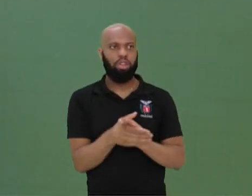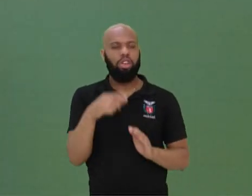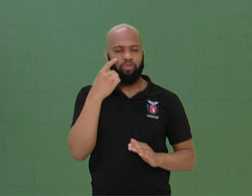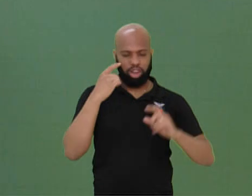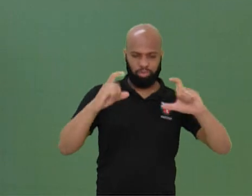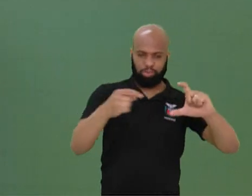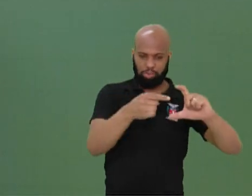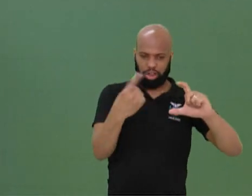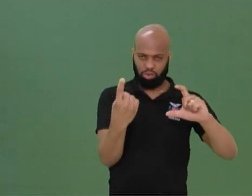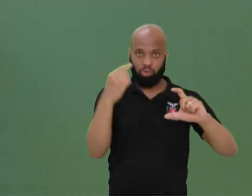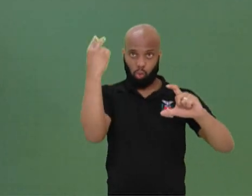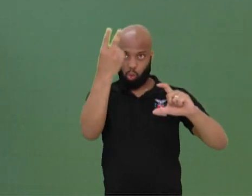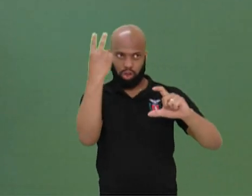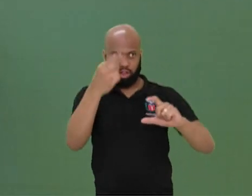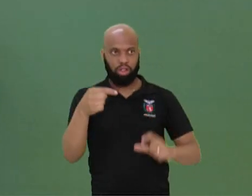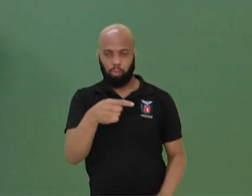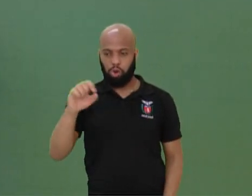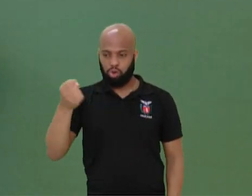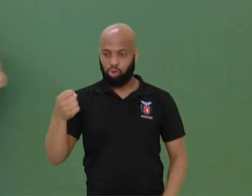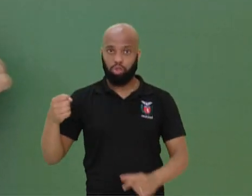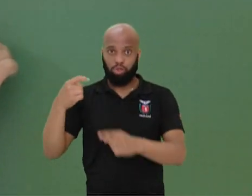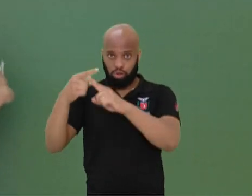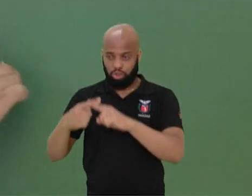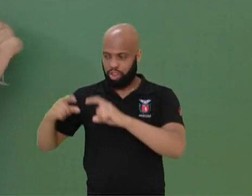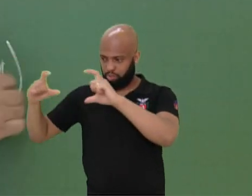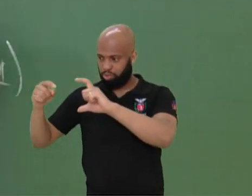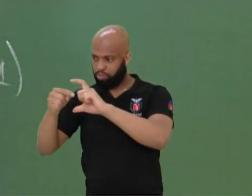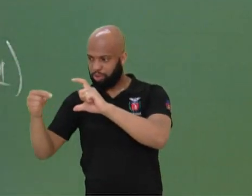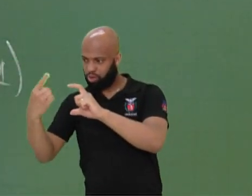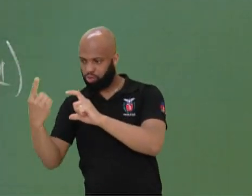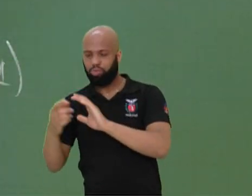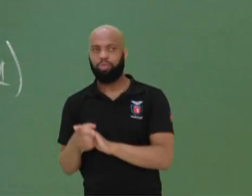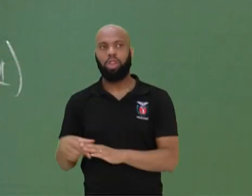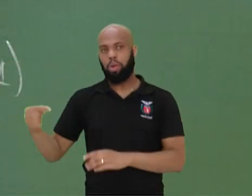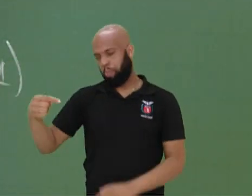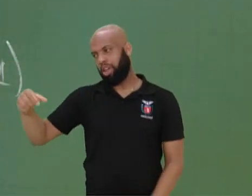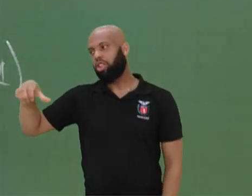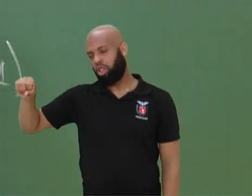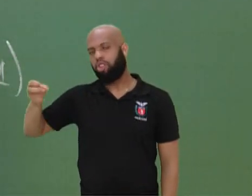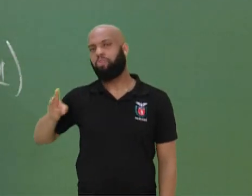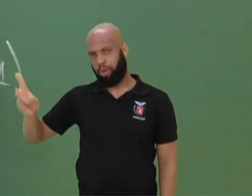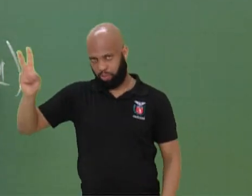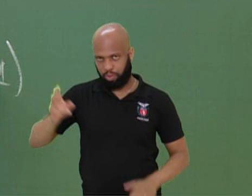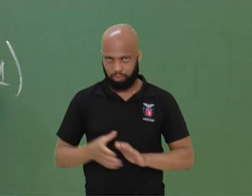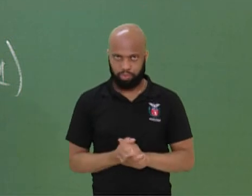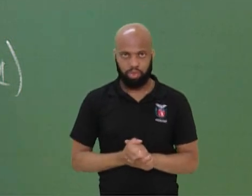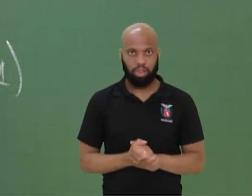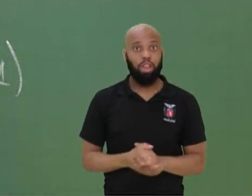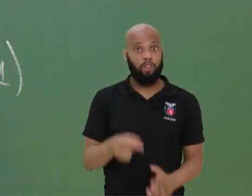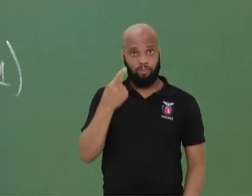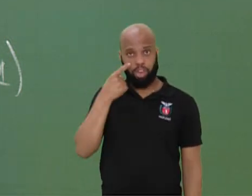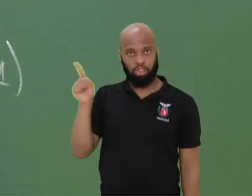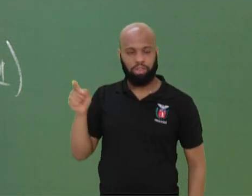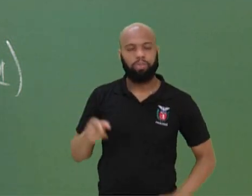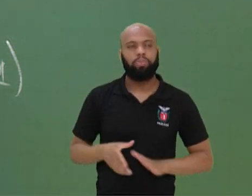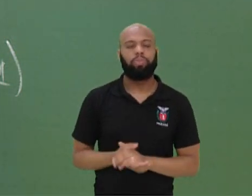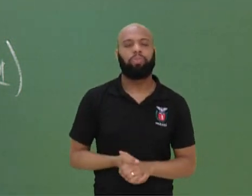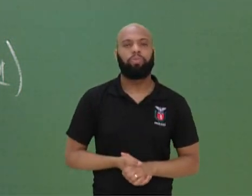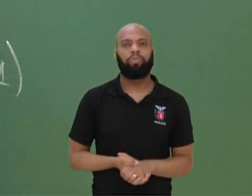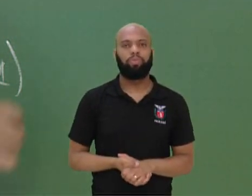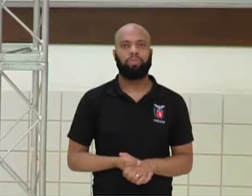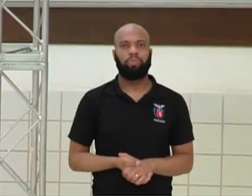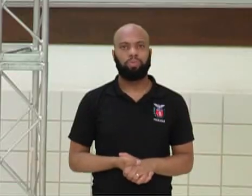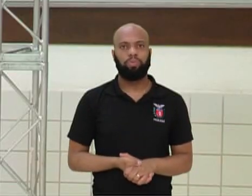Menos 8 vezes menos 1. Ou seja, menos 8x, troquei o x por menos